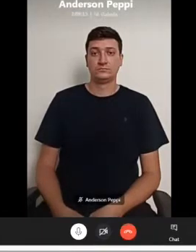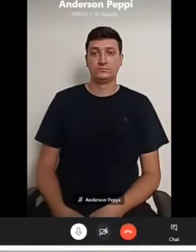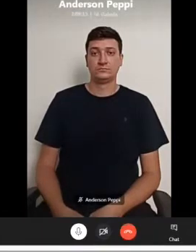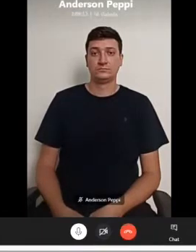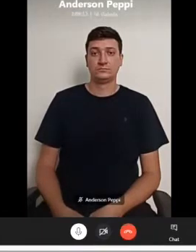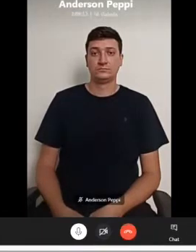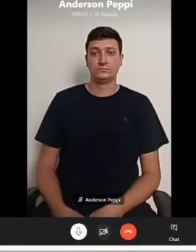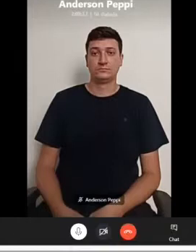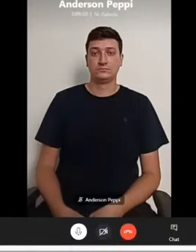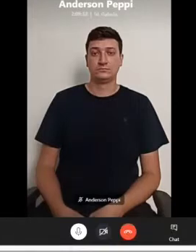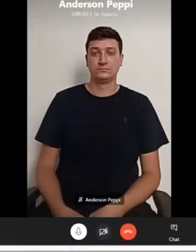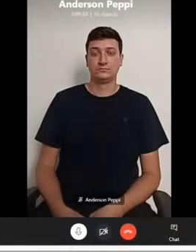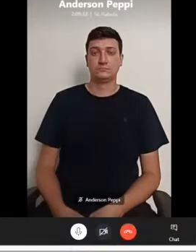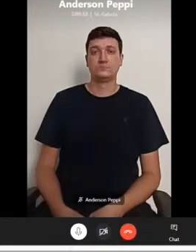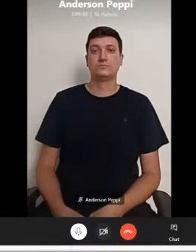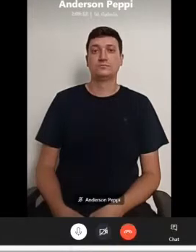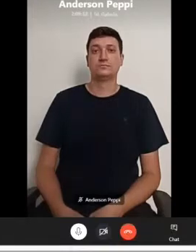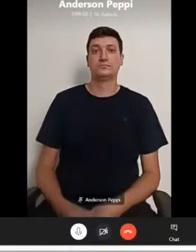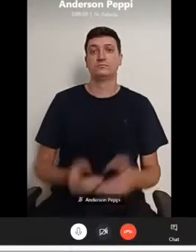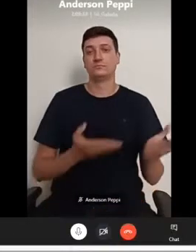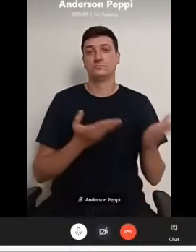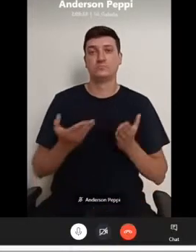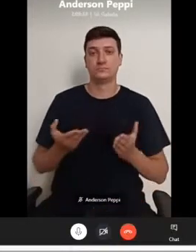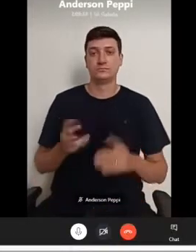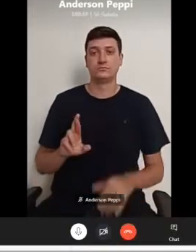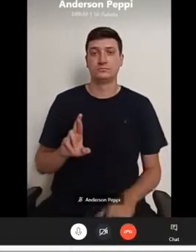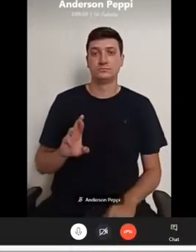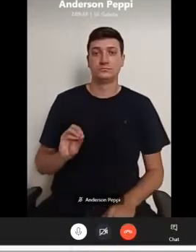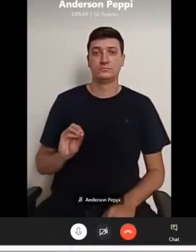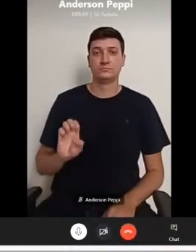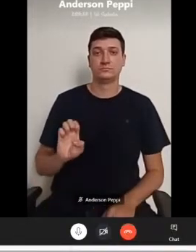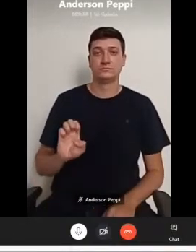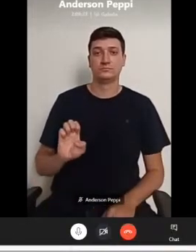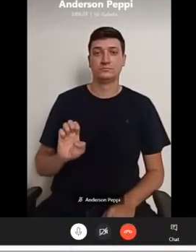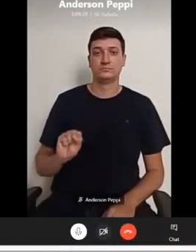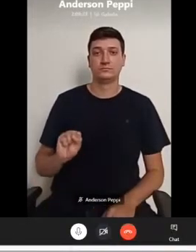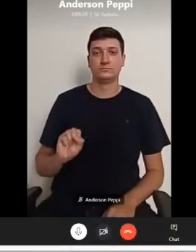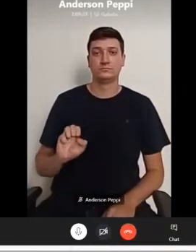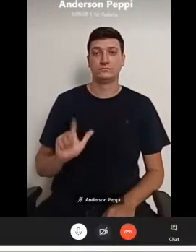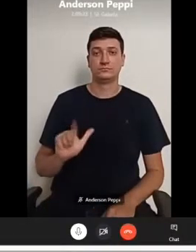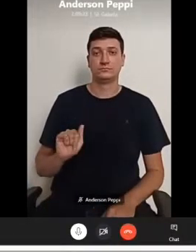Roseli Antunes da Silva Iello.